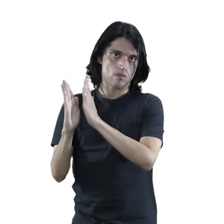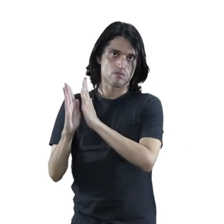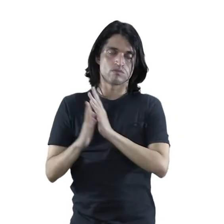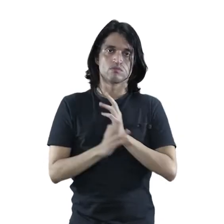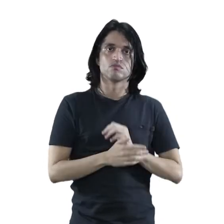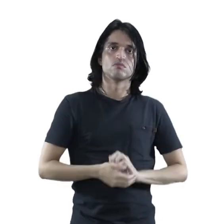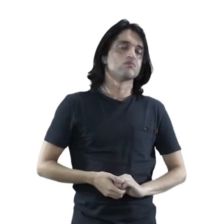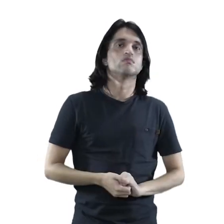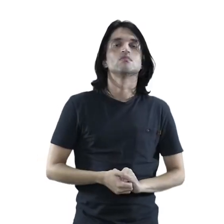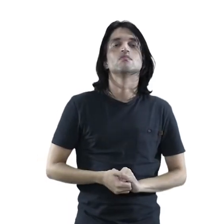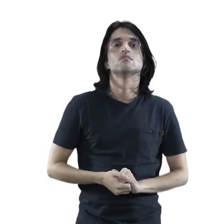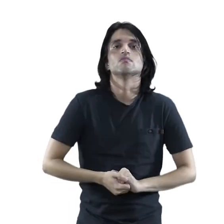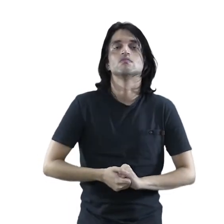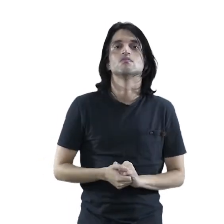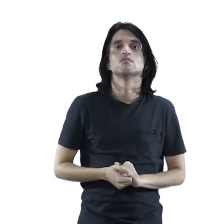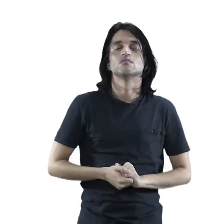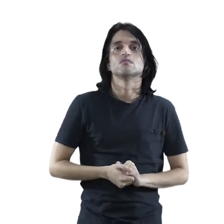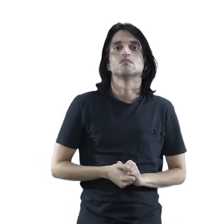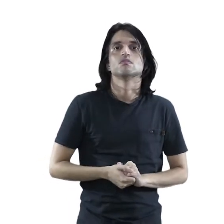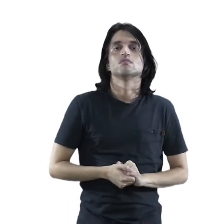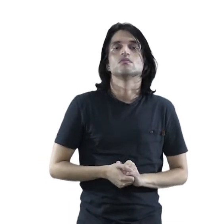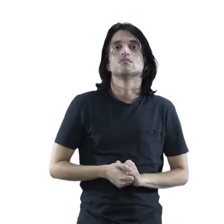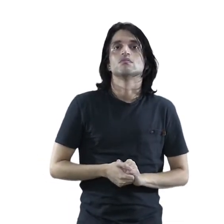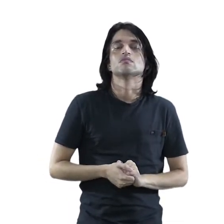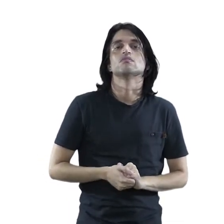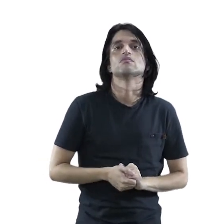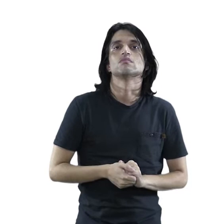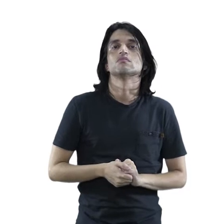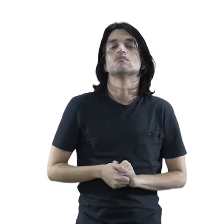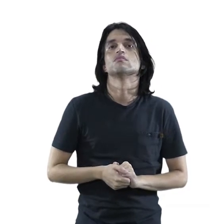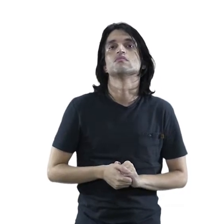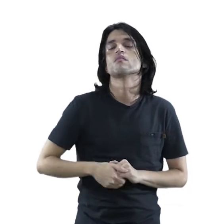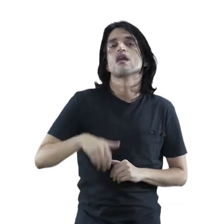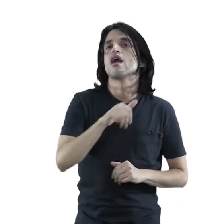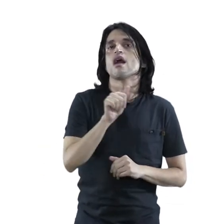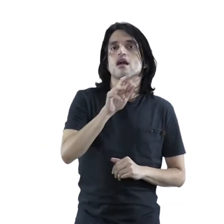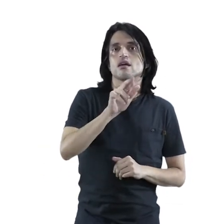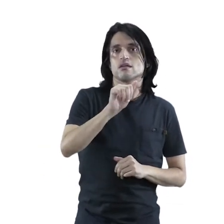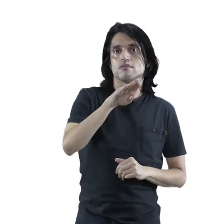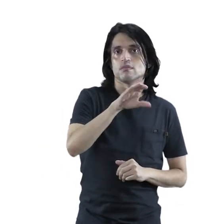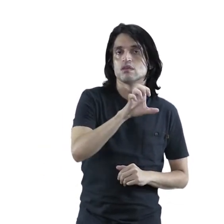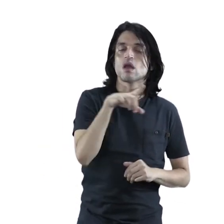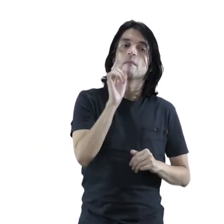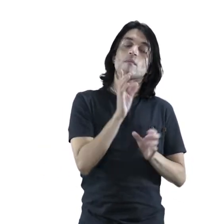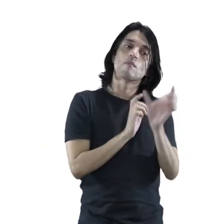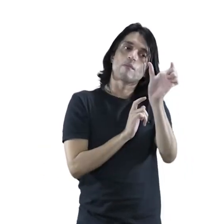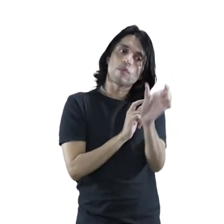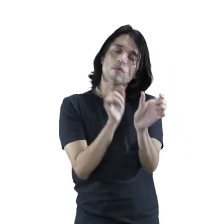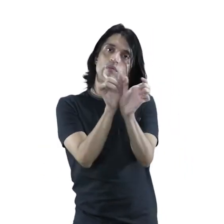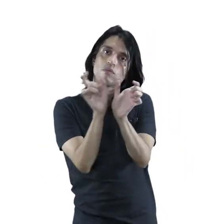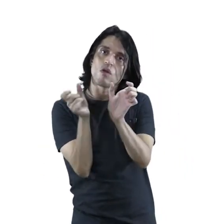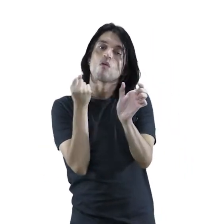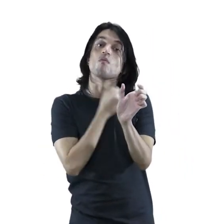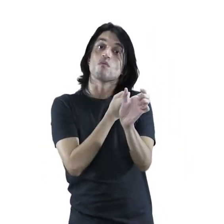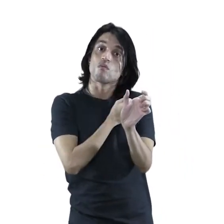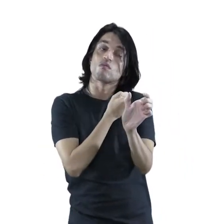sequência. O sistema indo-arábico é o sistema que utilizamos em nosso cotidiano. Se trata de um